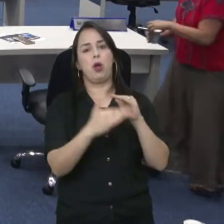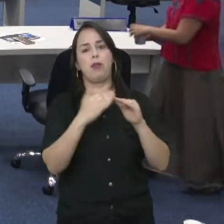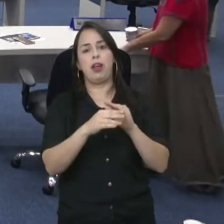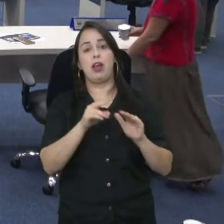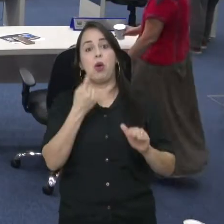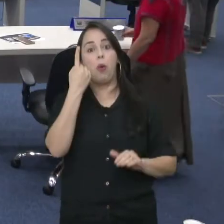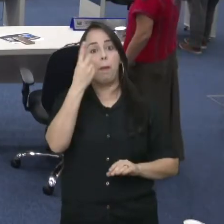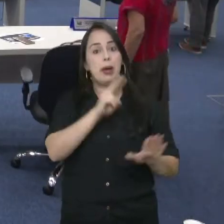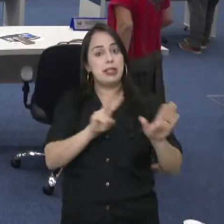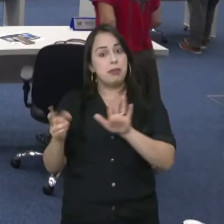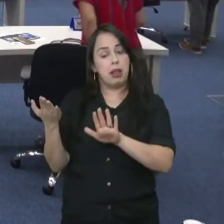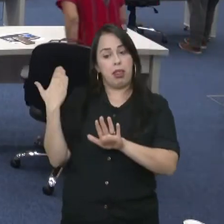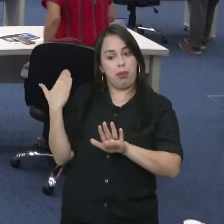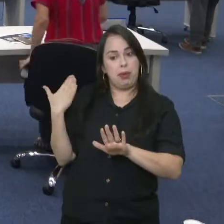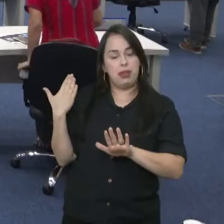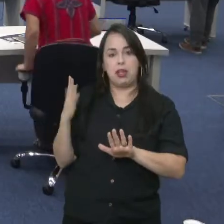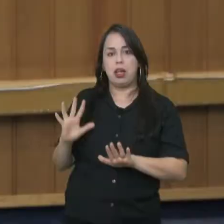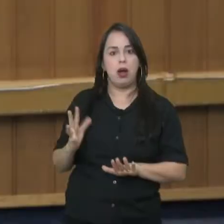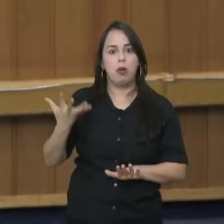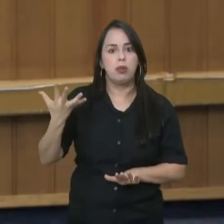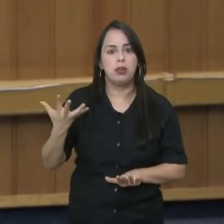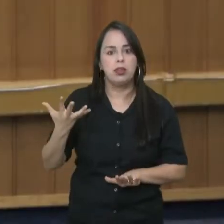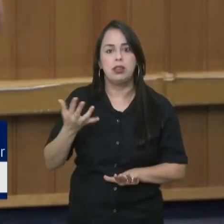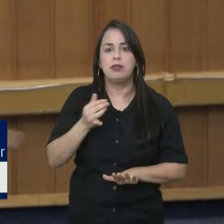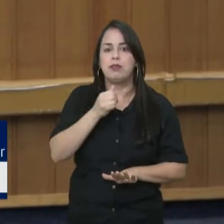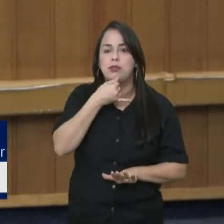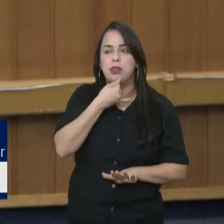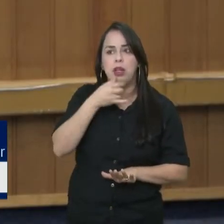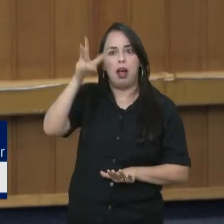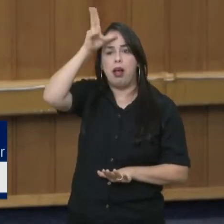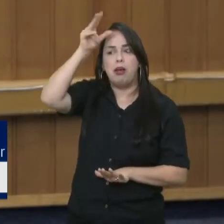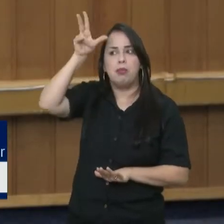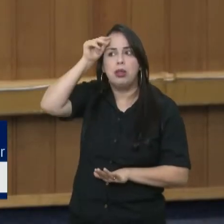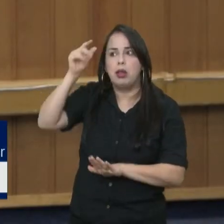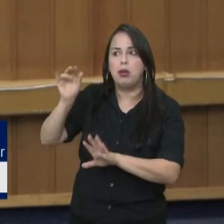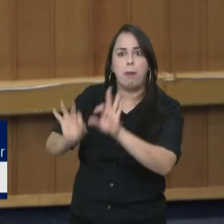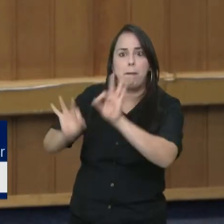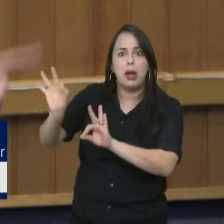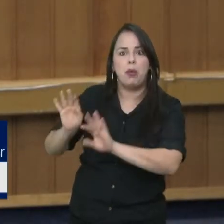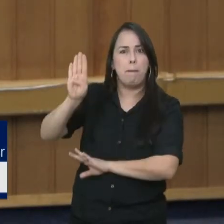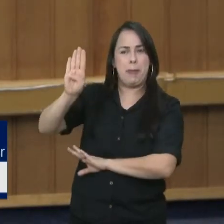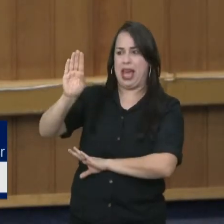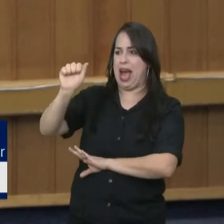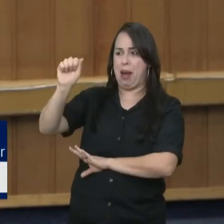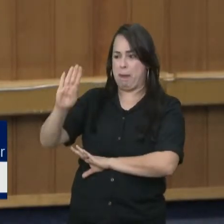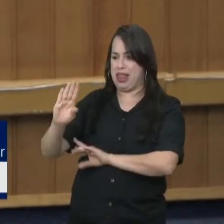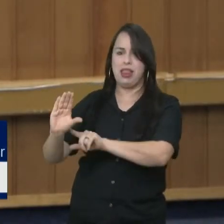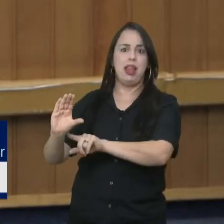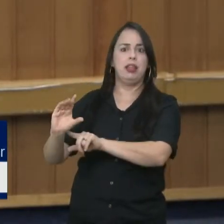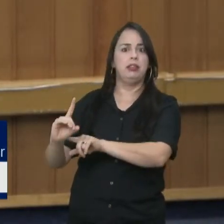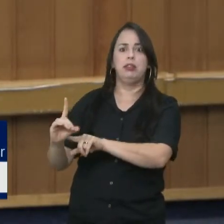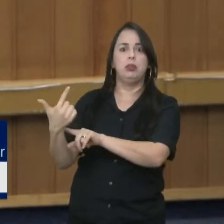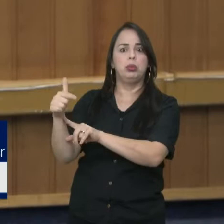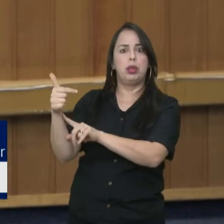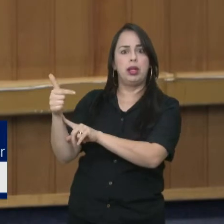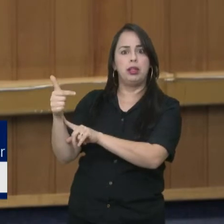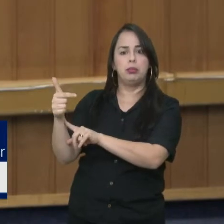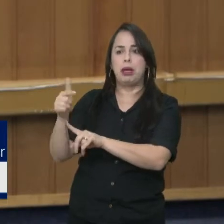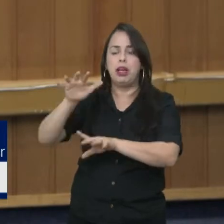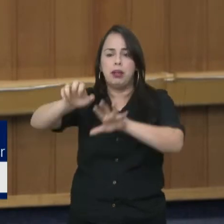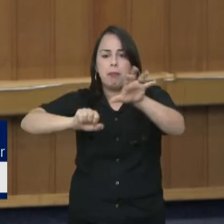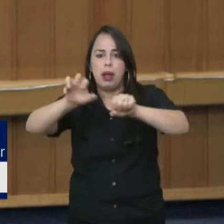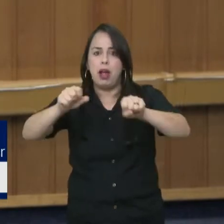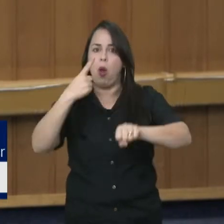acontecendo esse problema do lixo, e infelizmente a prefeitura não teve nenhum plano B para retirar os lixos aí da cidade. Até